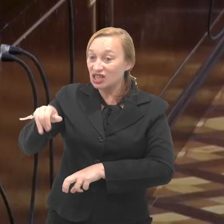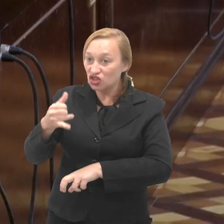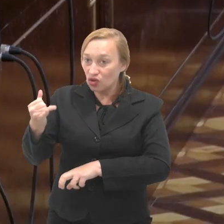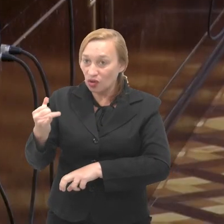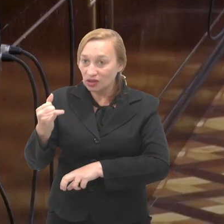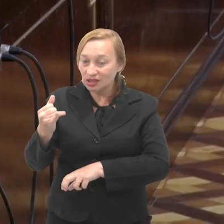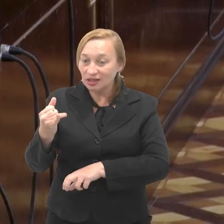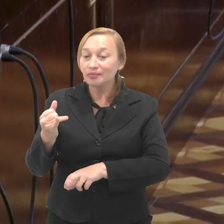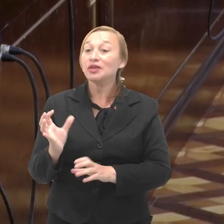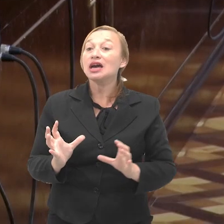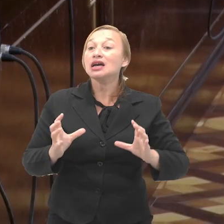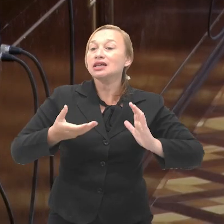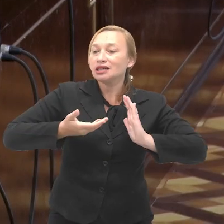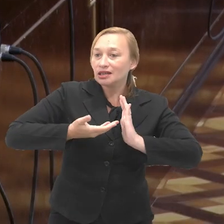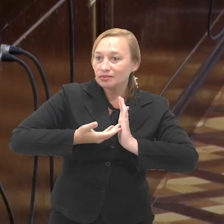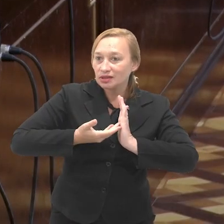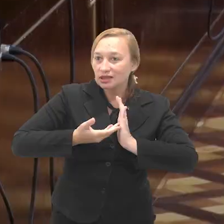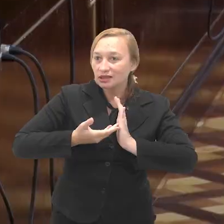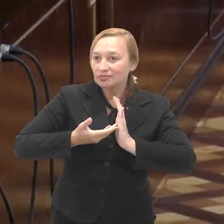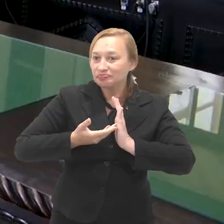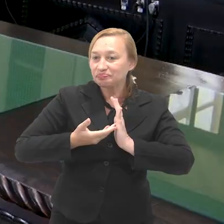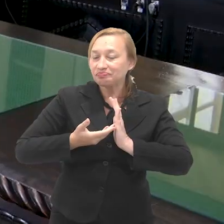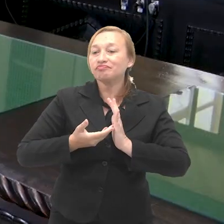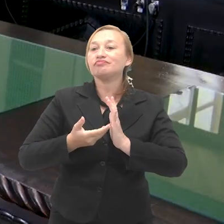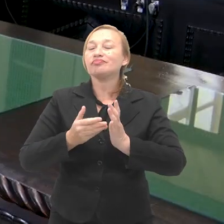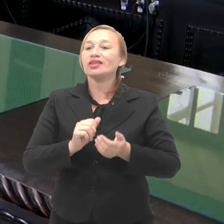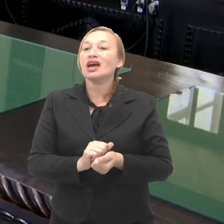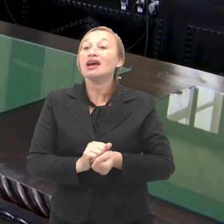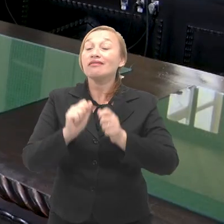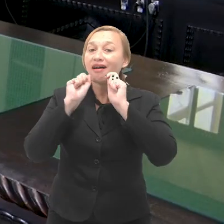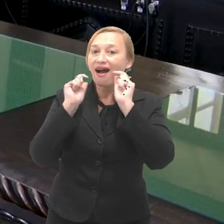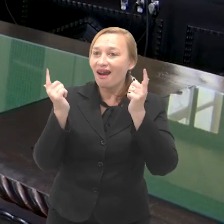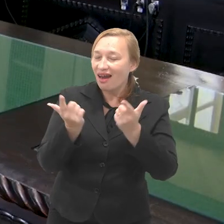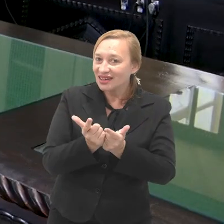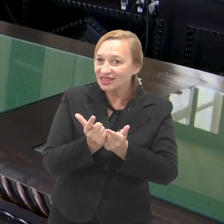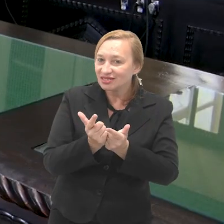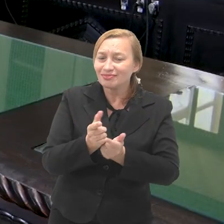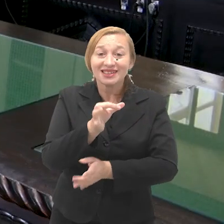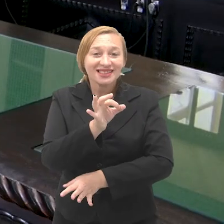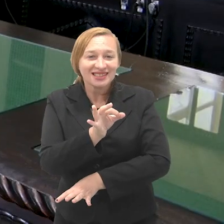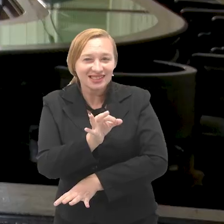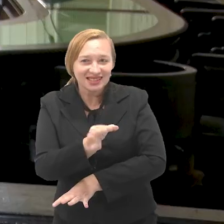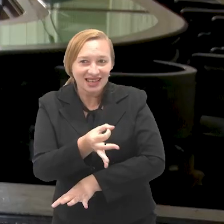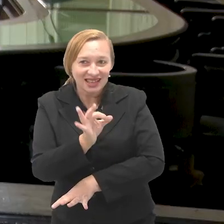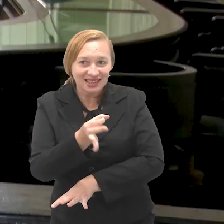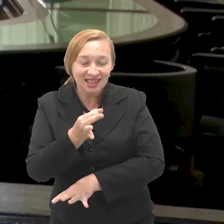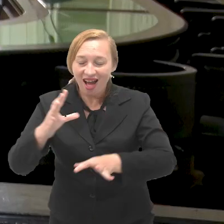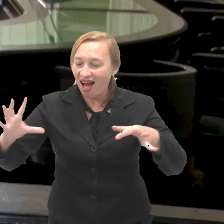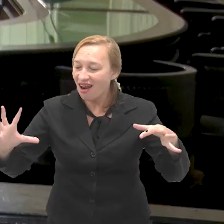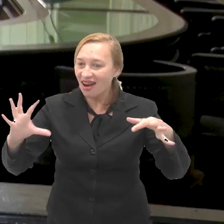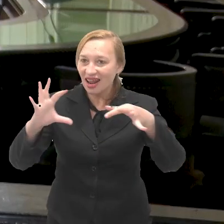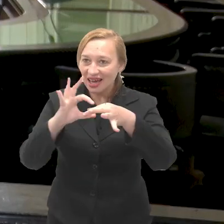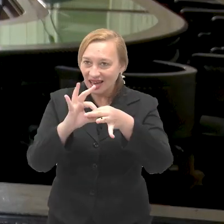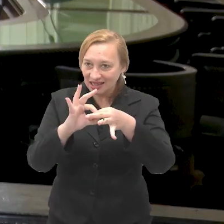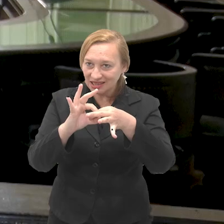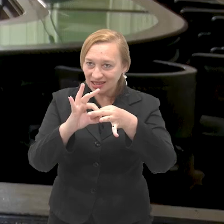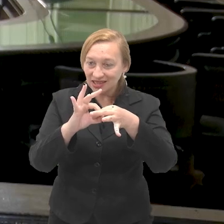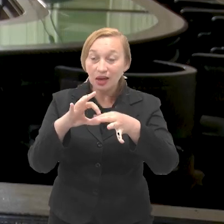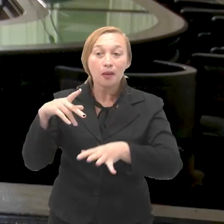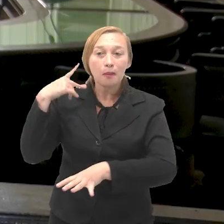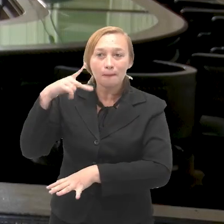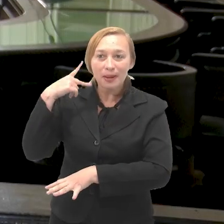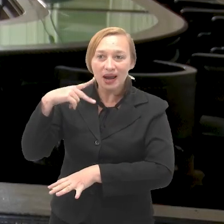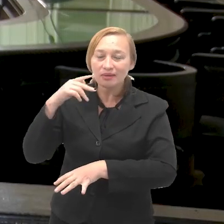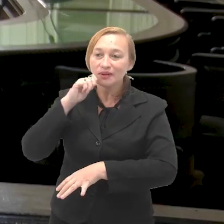Constituição e Justiça da Câmara de Deputados, da Assembleia Legislativa da Guanabara e da Alerj. De certa forma, a ligação